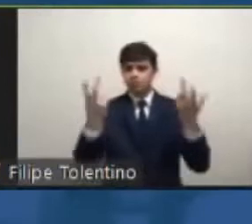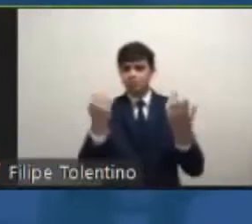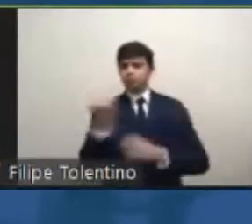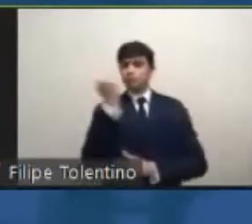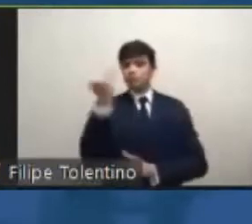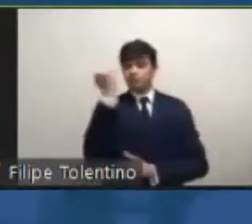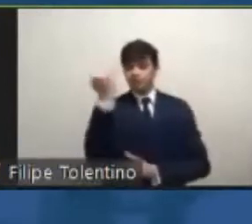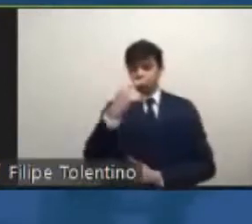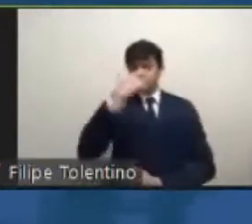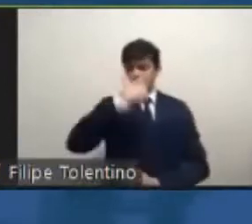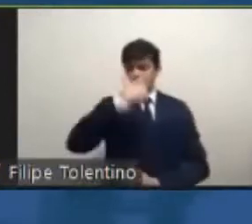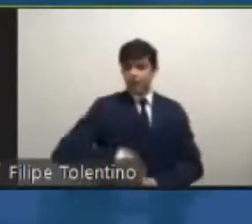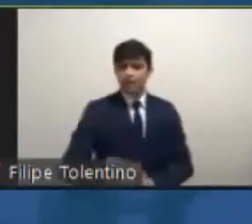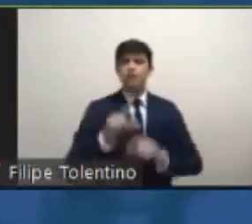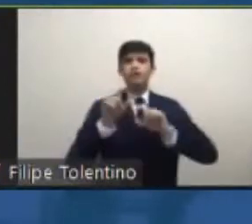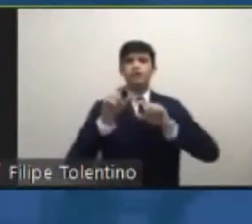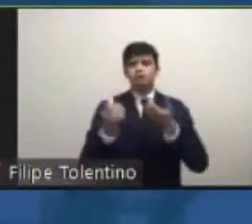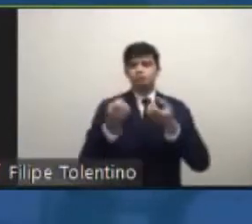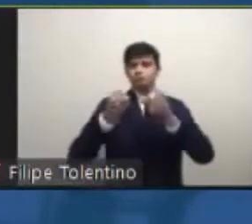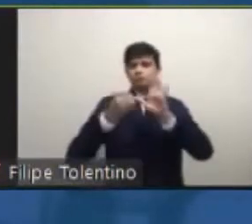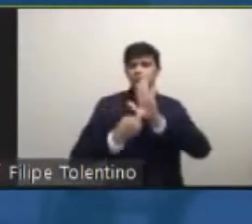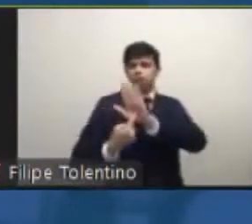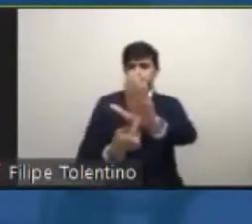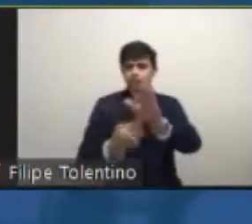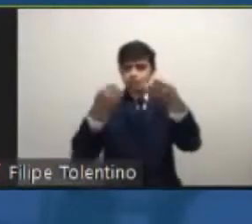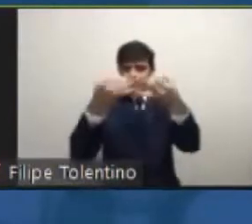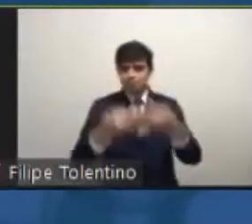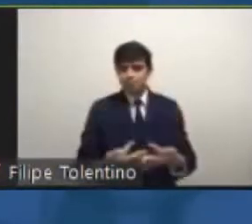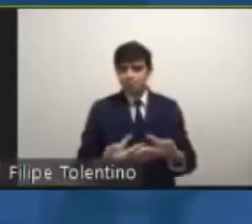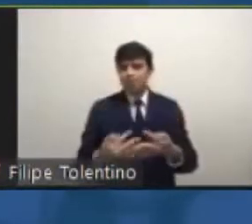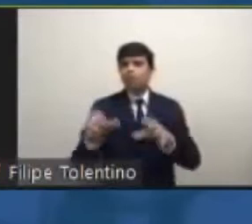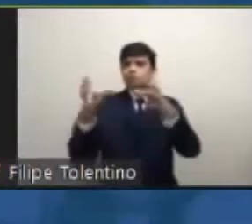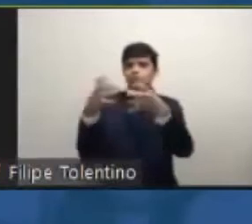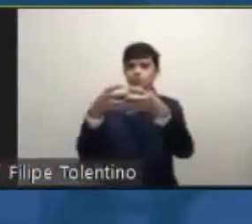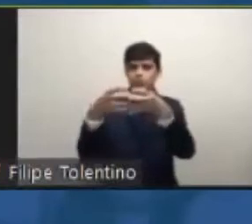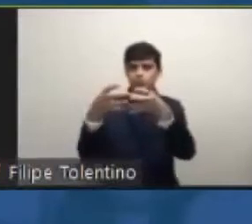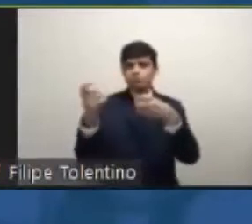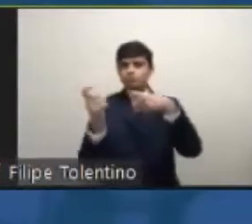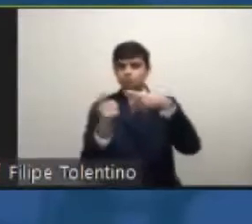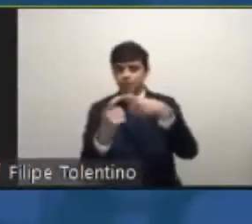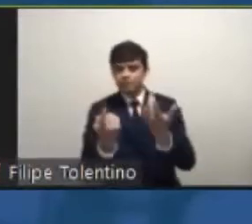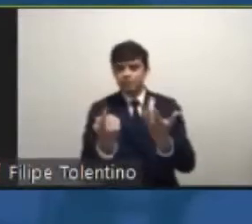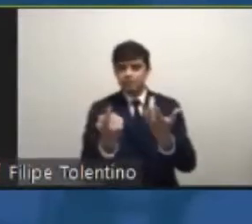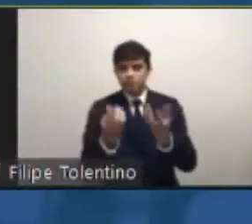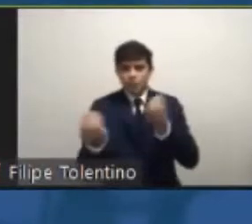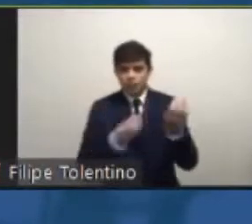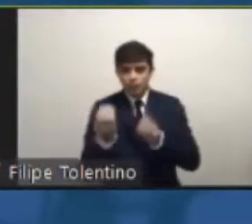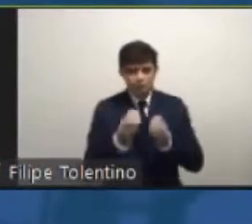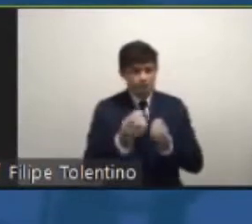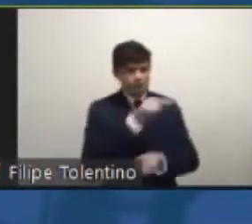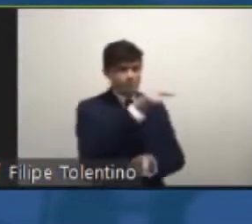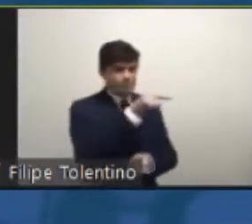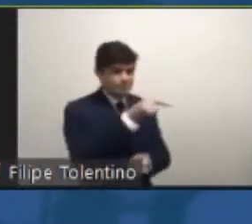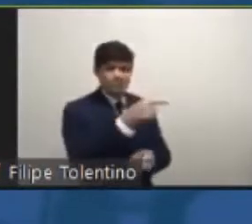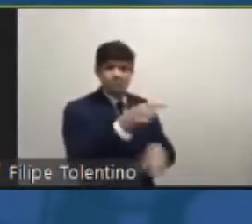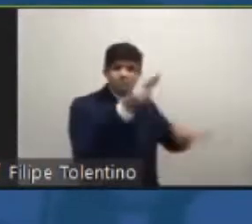jurídica atualizada sobre esse assunto para os médicos que desejam, que precisam tratar pacientes que recusam, que